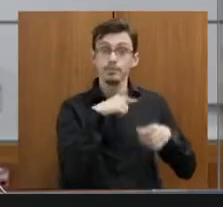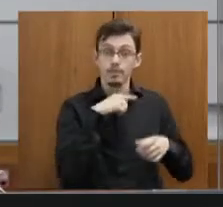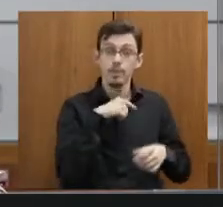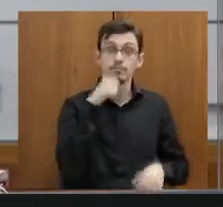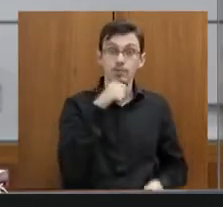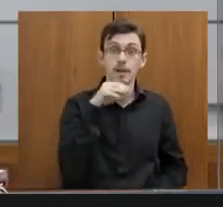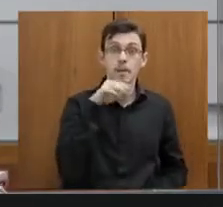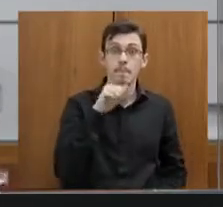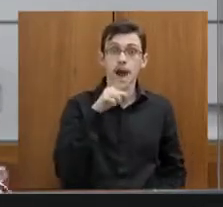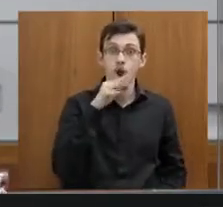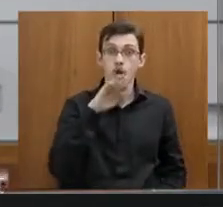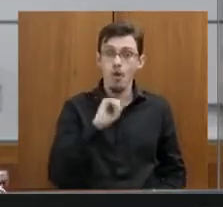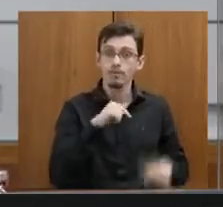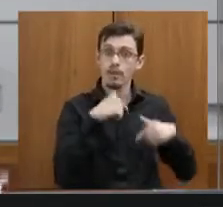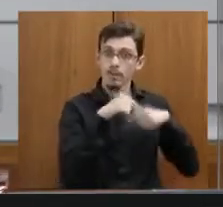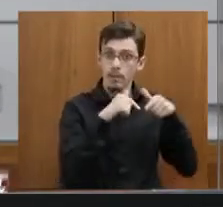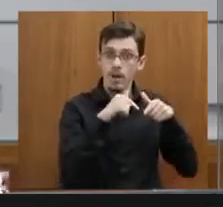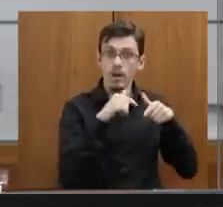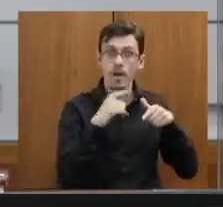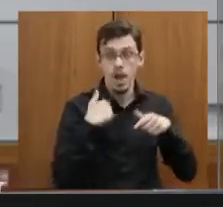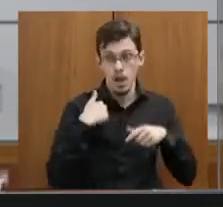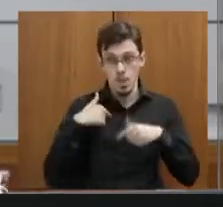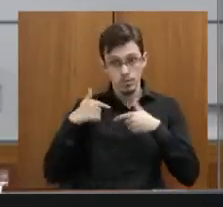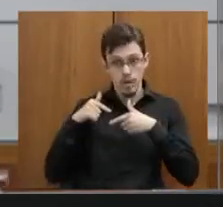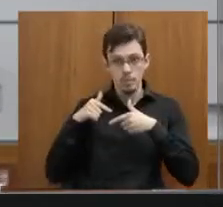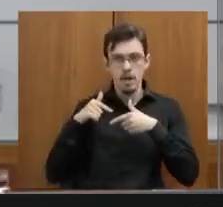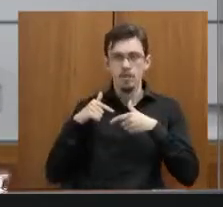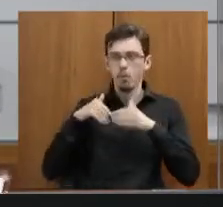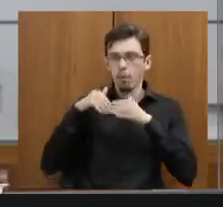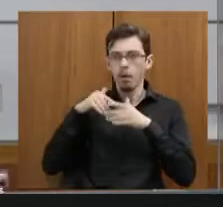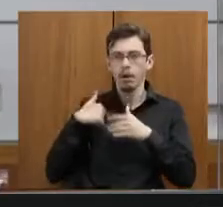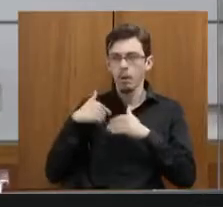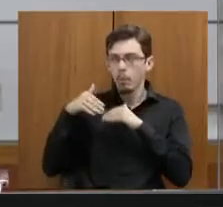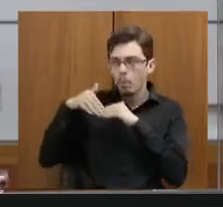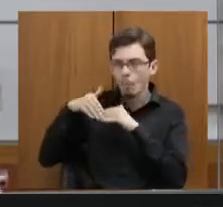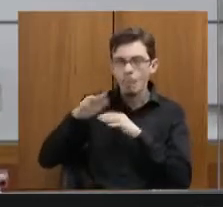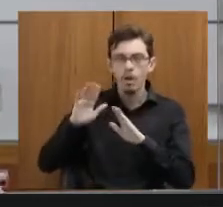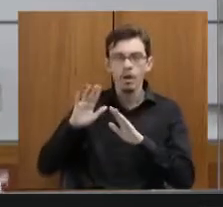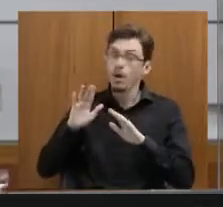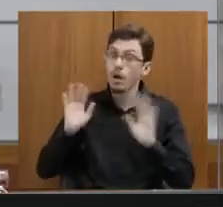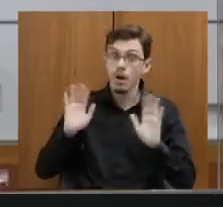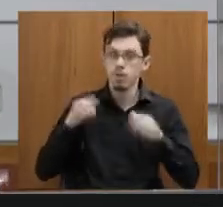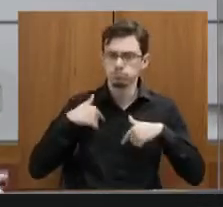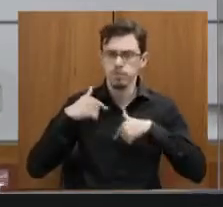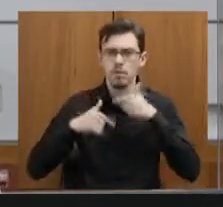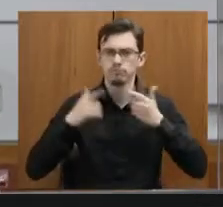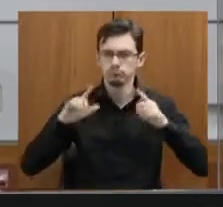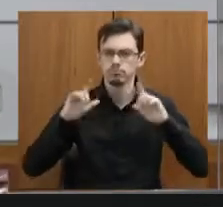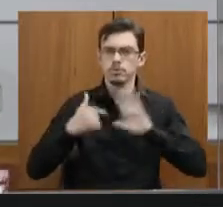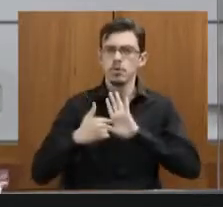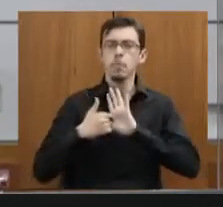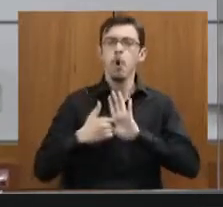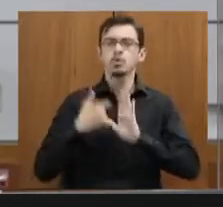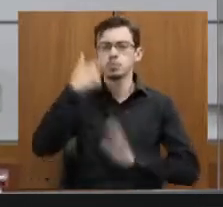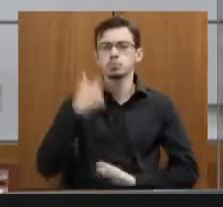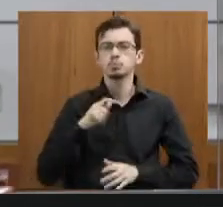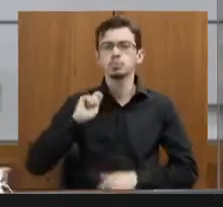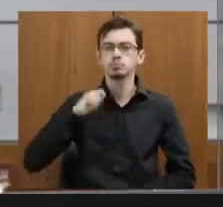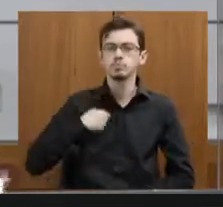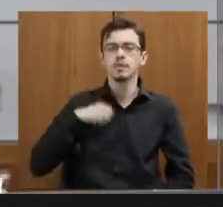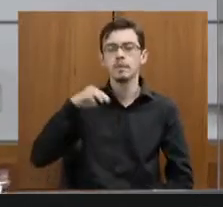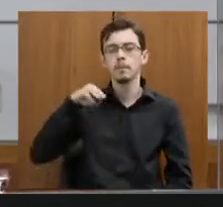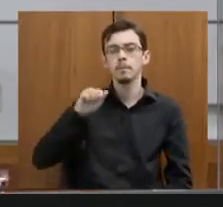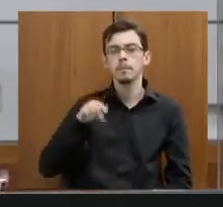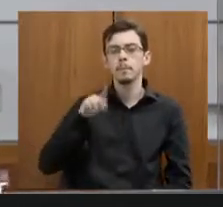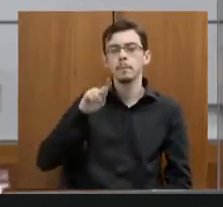vento do seu lugar eu não me o vento eu não me aguento não me escondo não me escondo tá eu sou a marca a como eu te